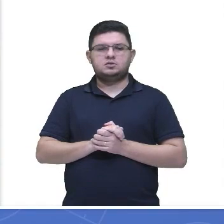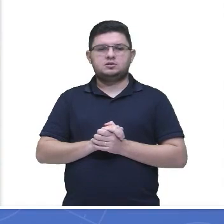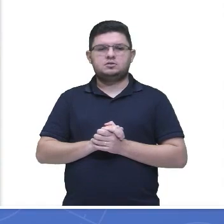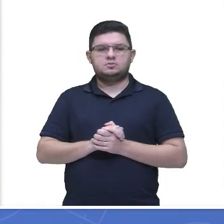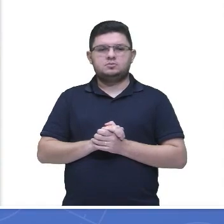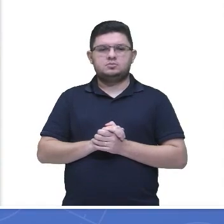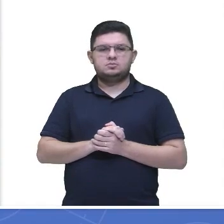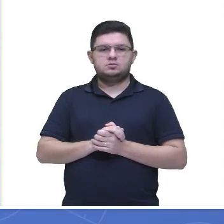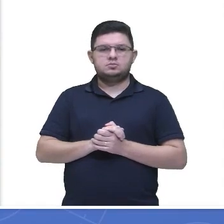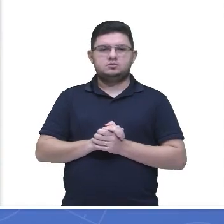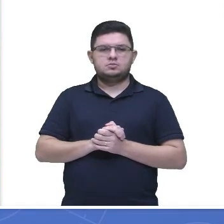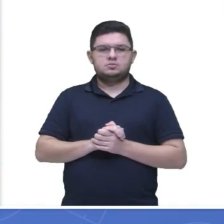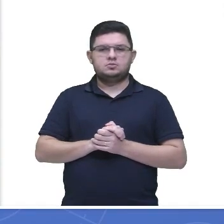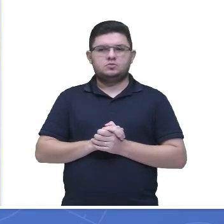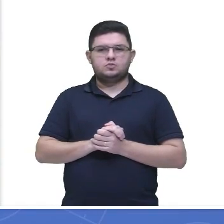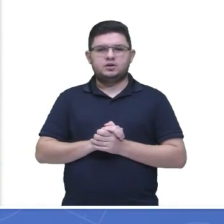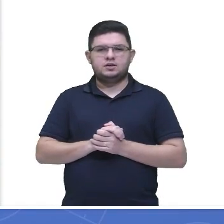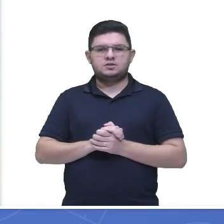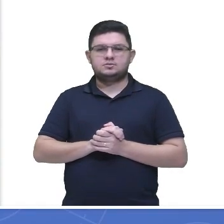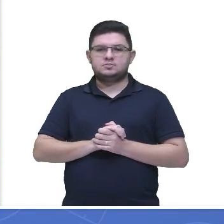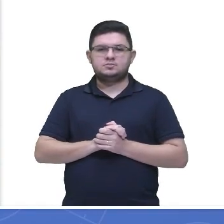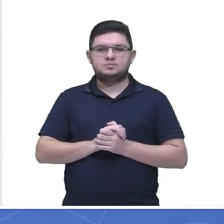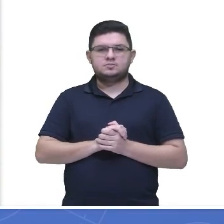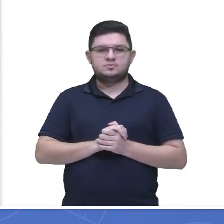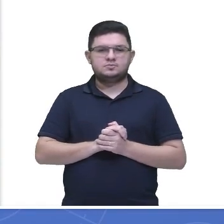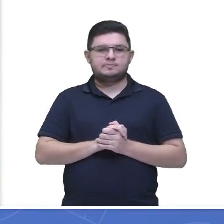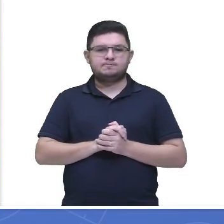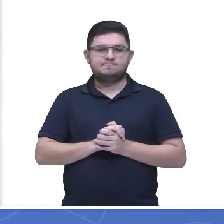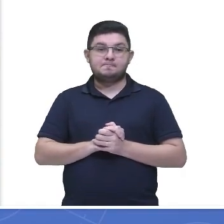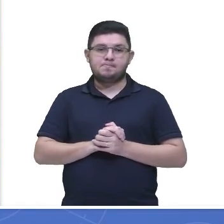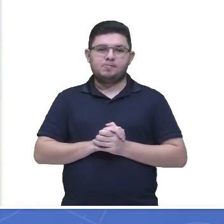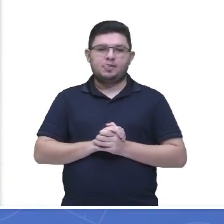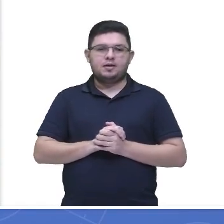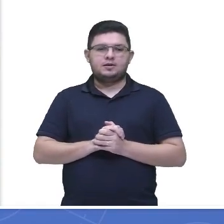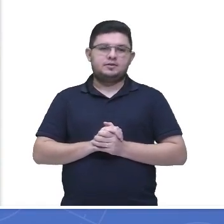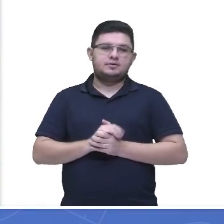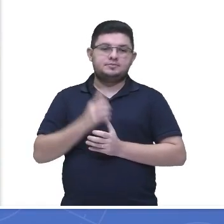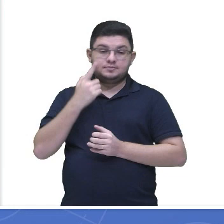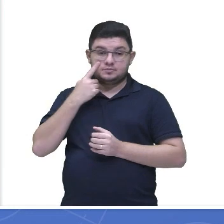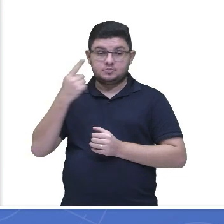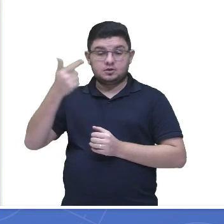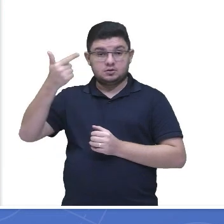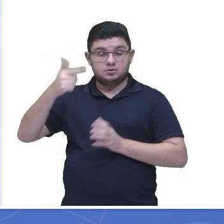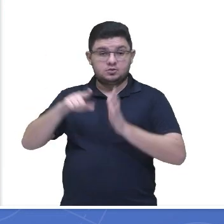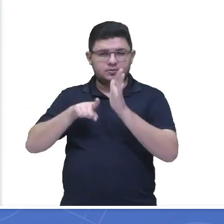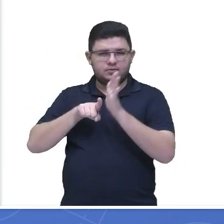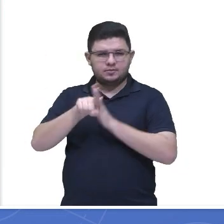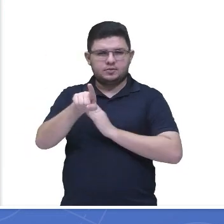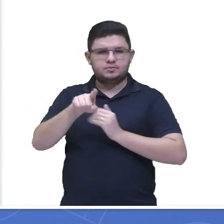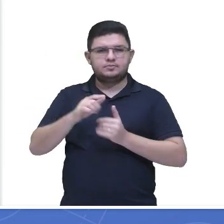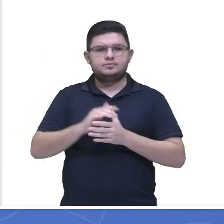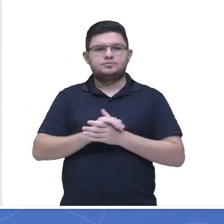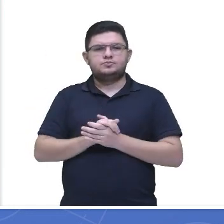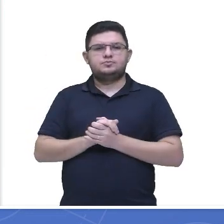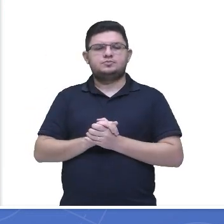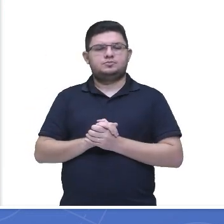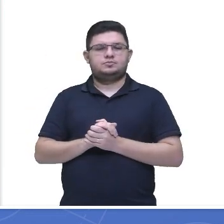B, tá? Vamos aqui para a segunda questão, né? Ele quer saber